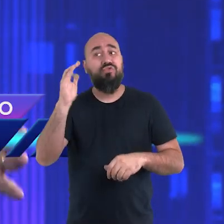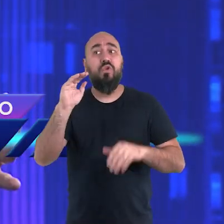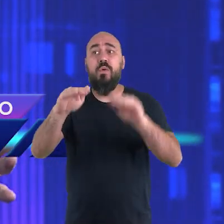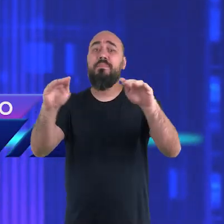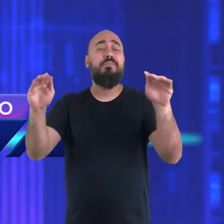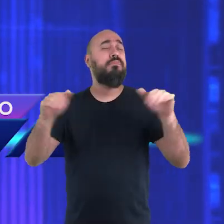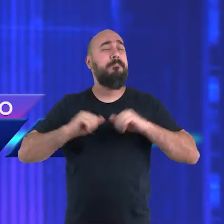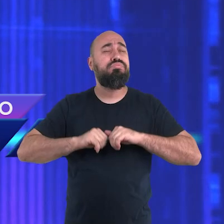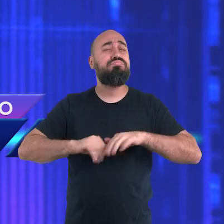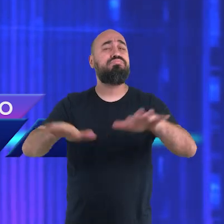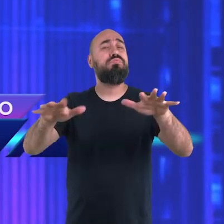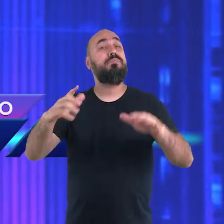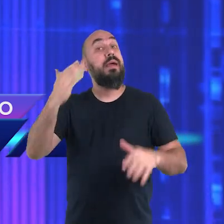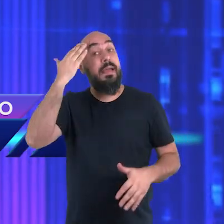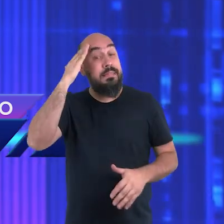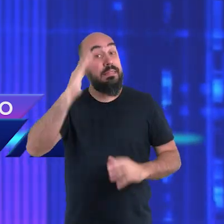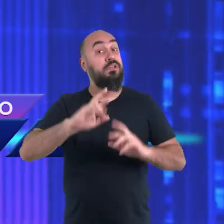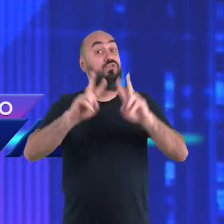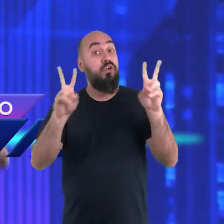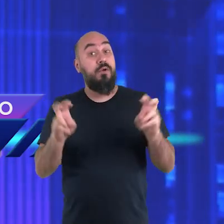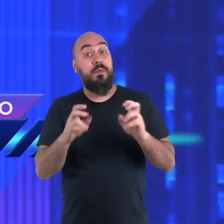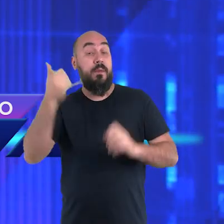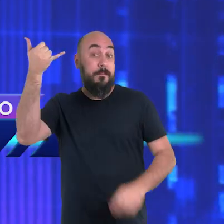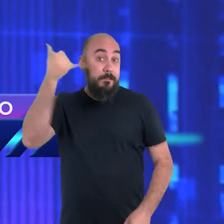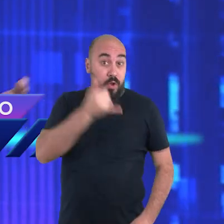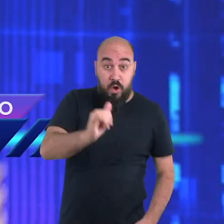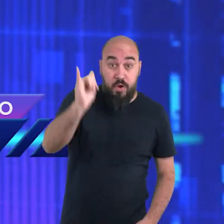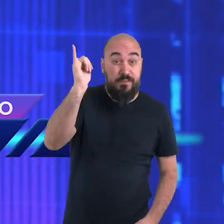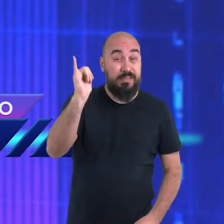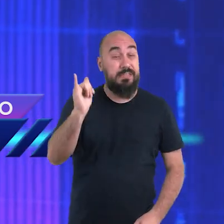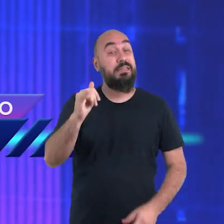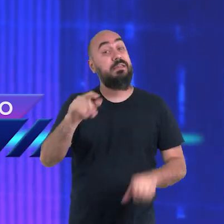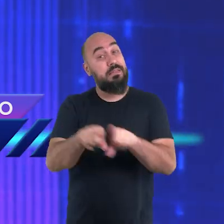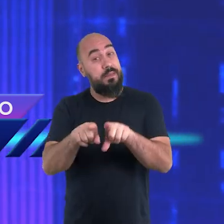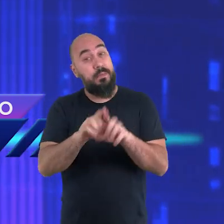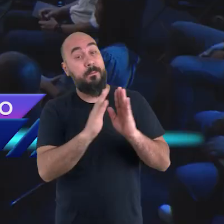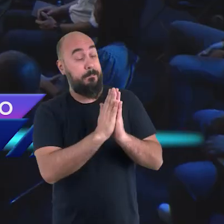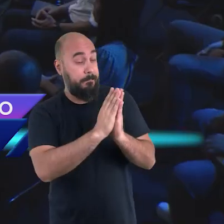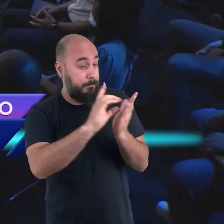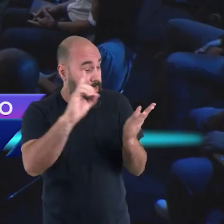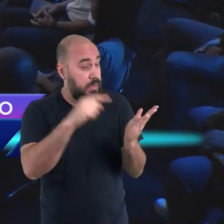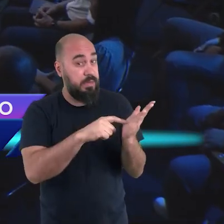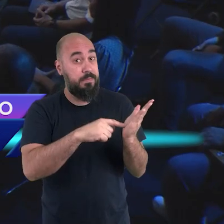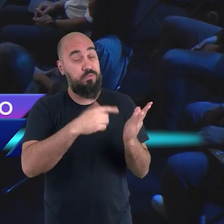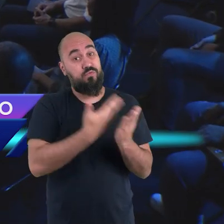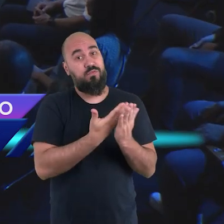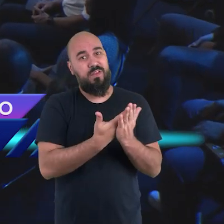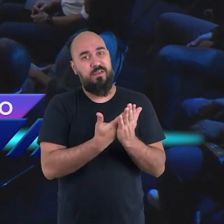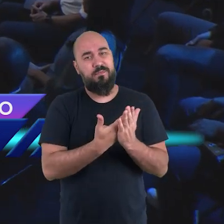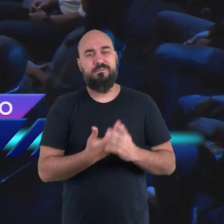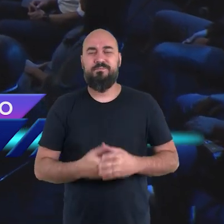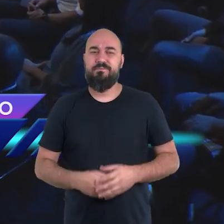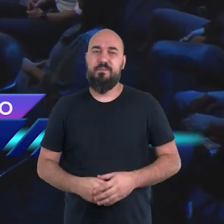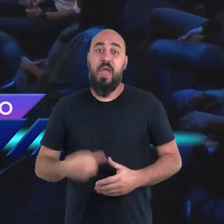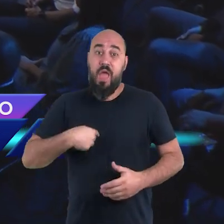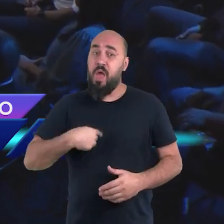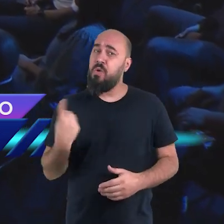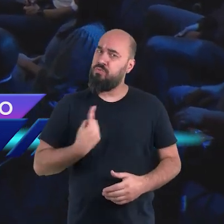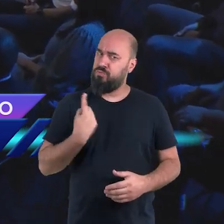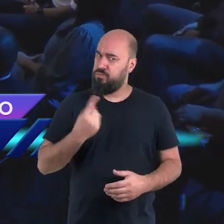sobre as profecias e sobre a Bíblia Sagrada. Aqui no Arena do Futuro, eu nunca estou sozinho, estou acompanhado dos meus amigos e amigas